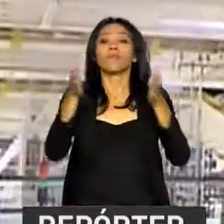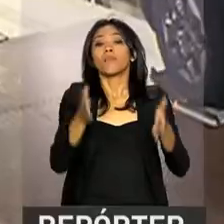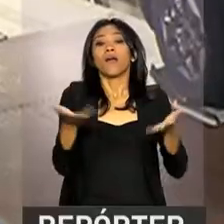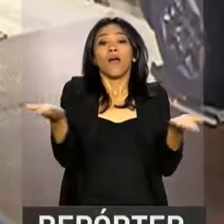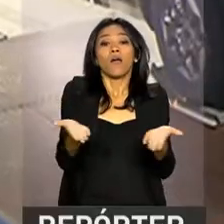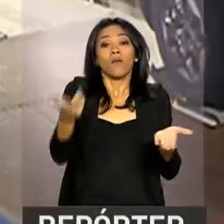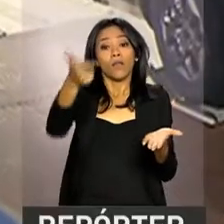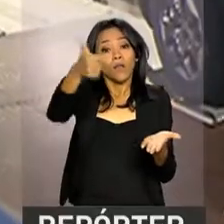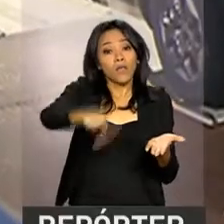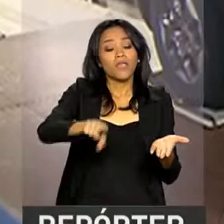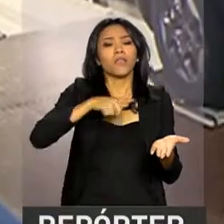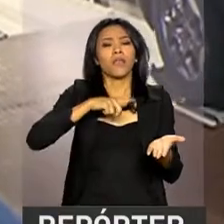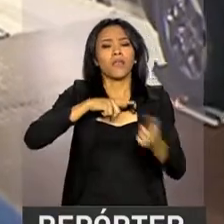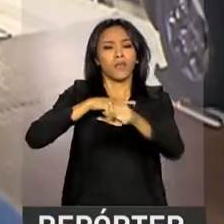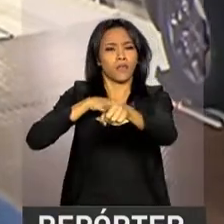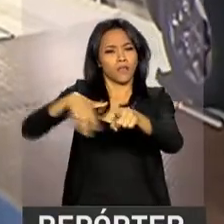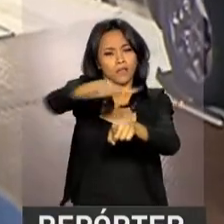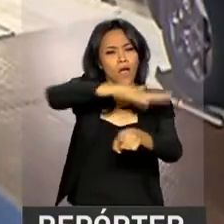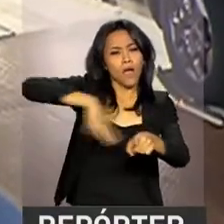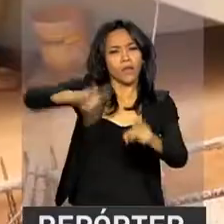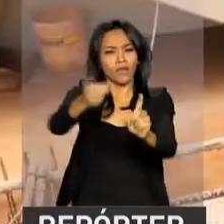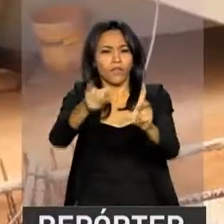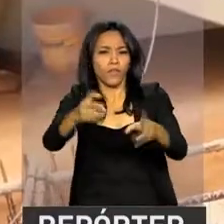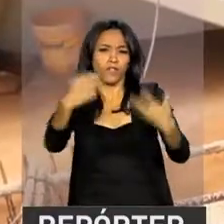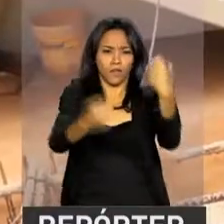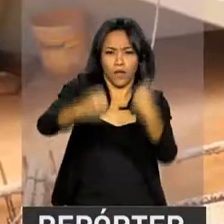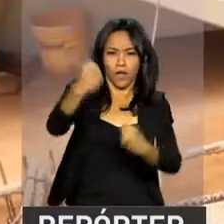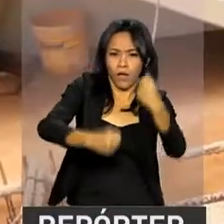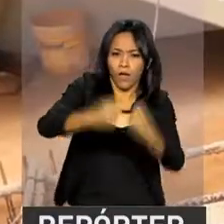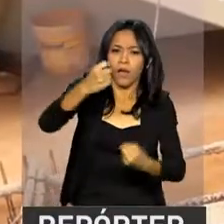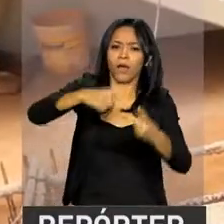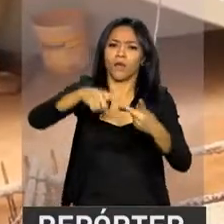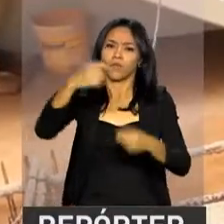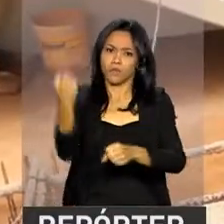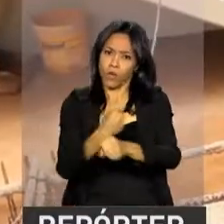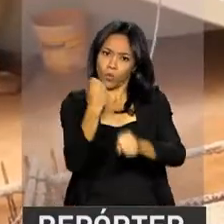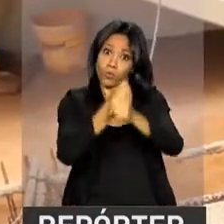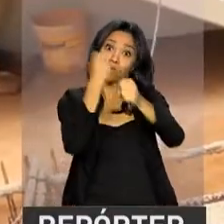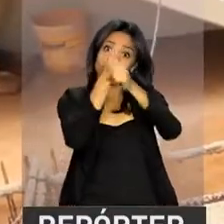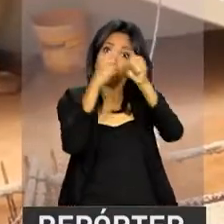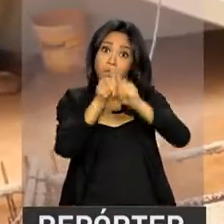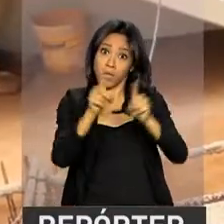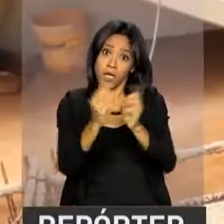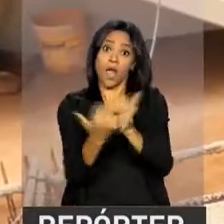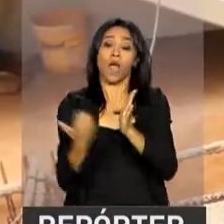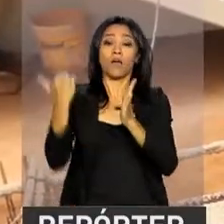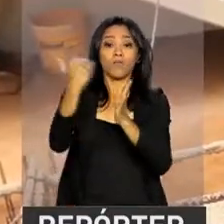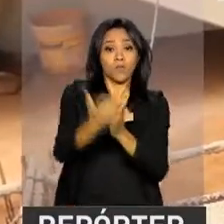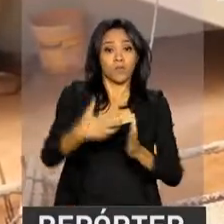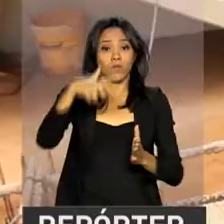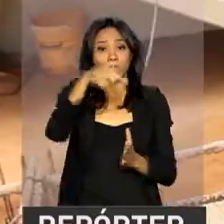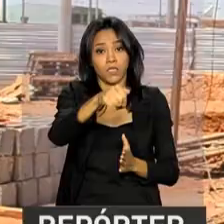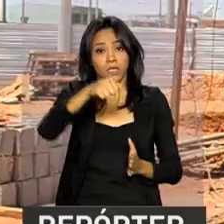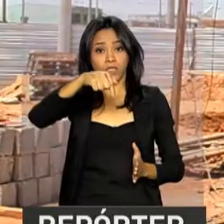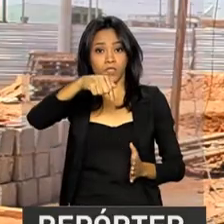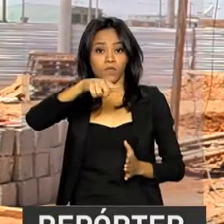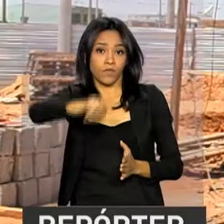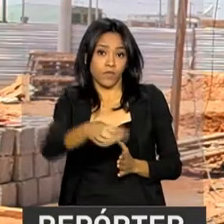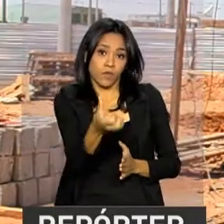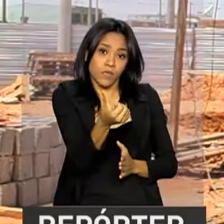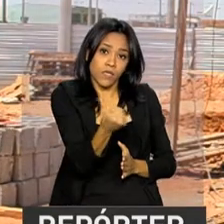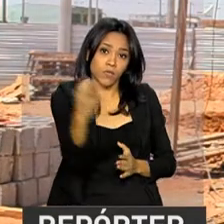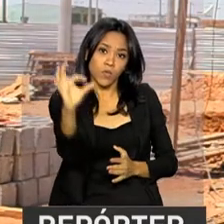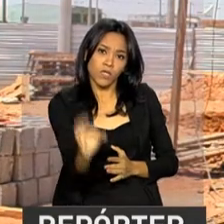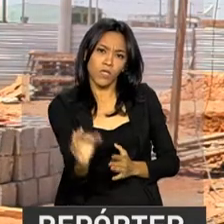que inclui atividades relacionadas a automóveis e construção civil avançou 7,6 por cento na